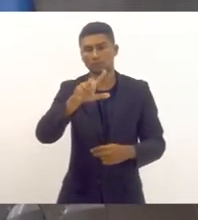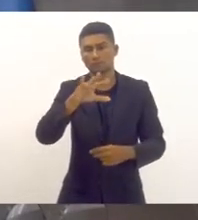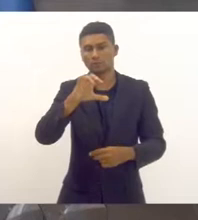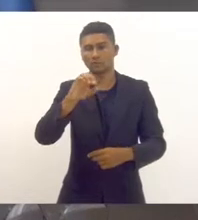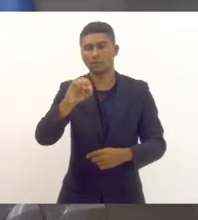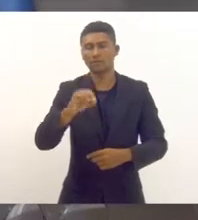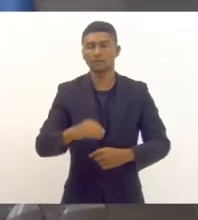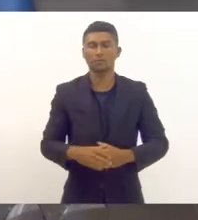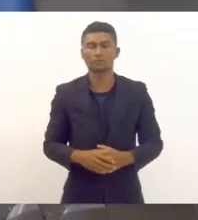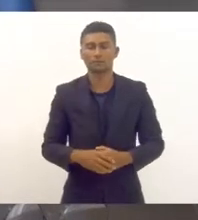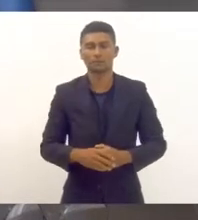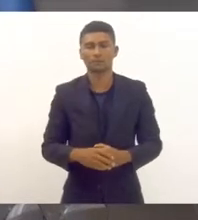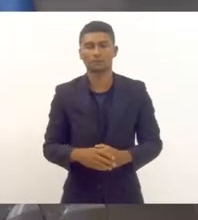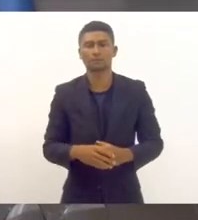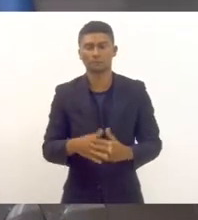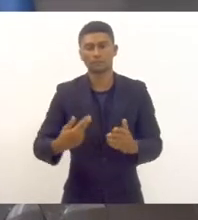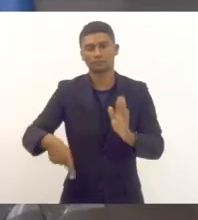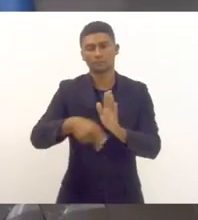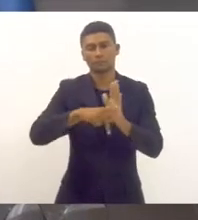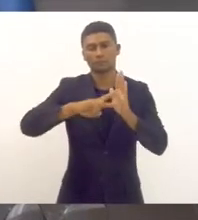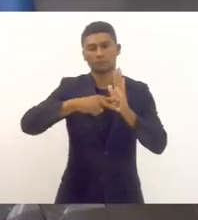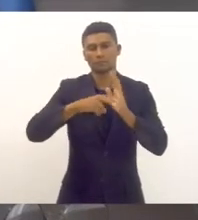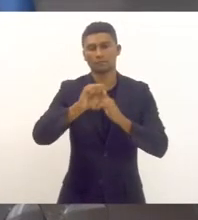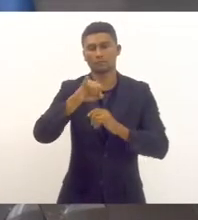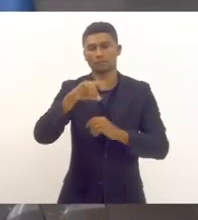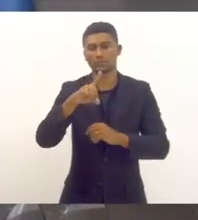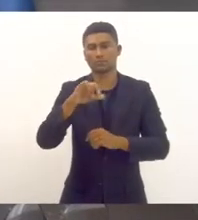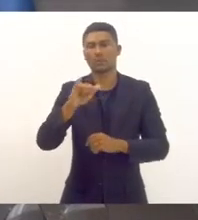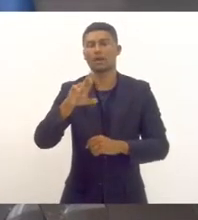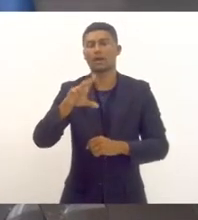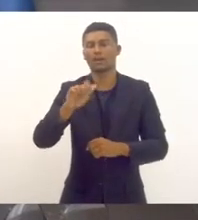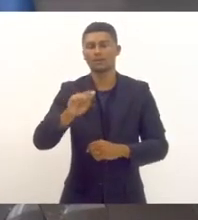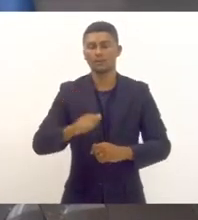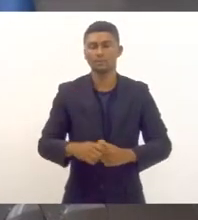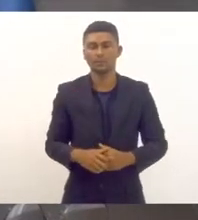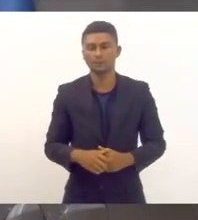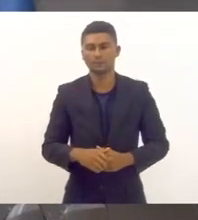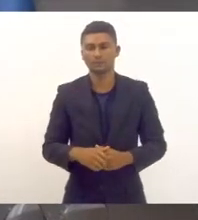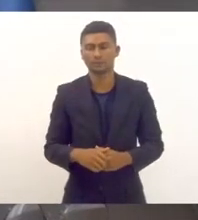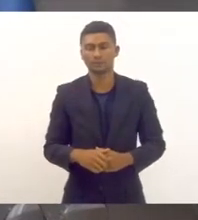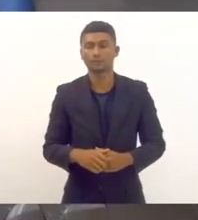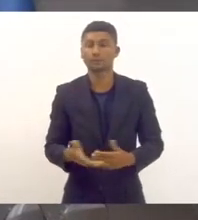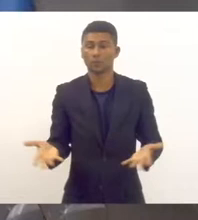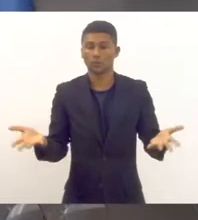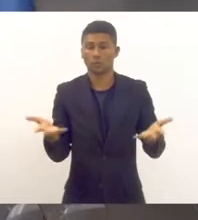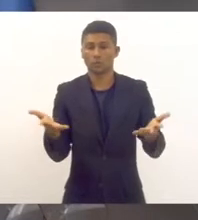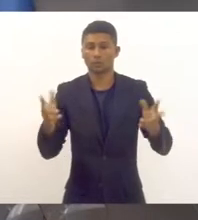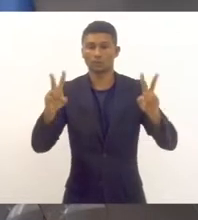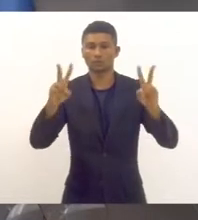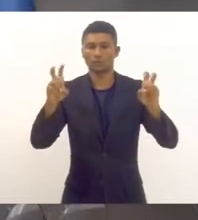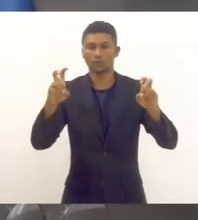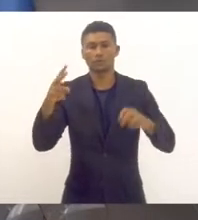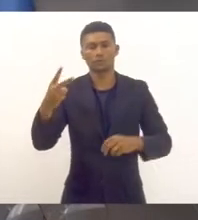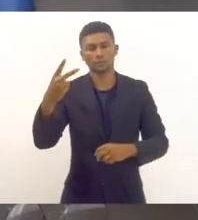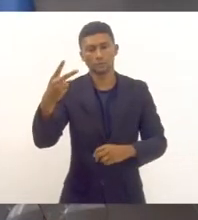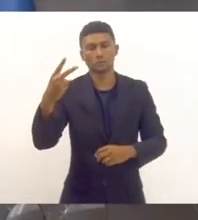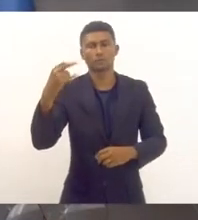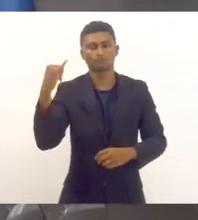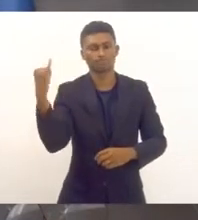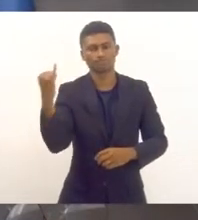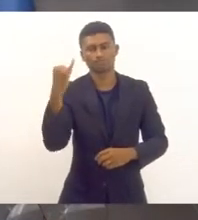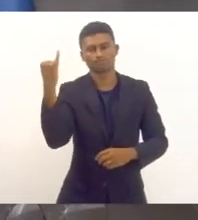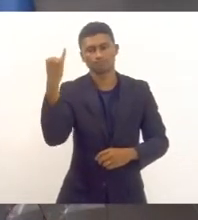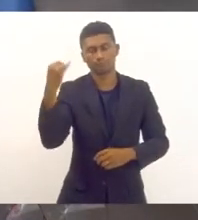do Sindicarga. Temos hoje dois temas de suma relevância a serem tratados